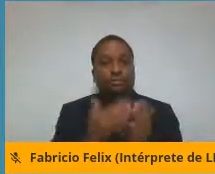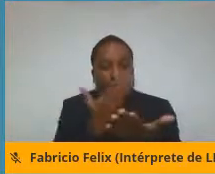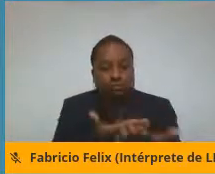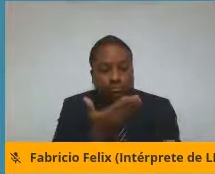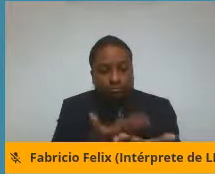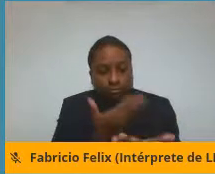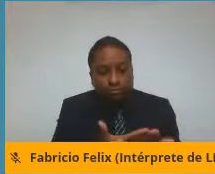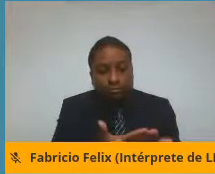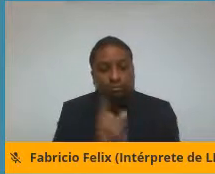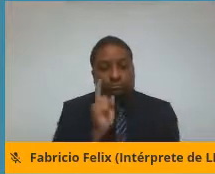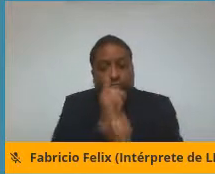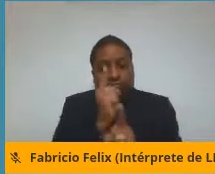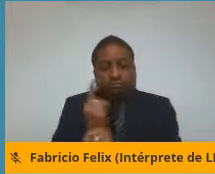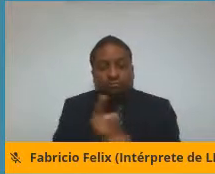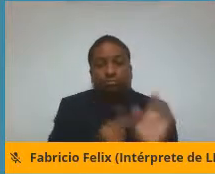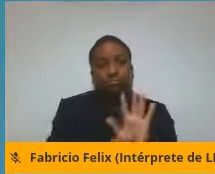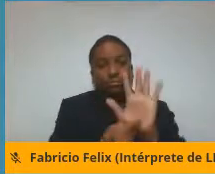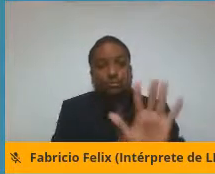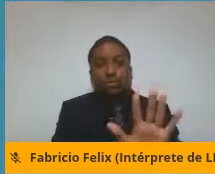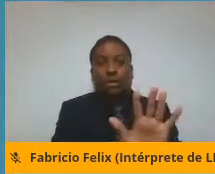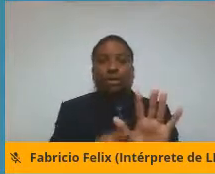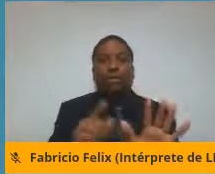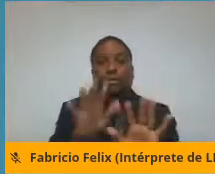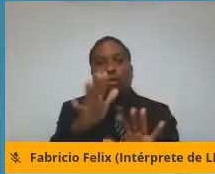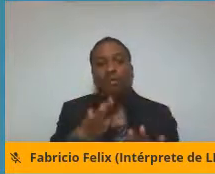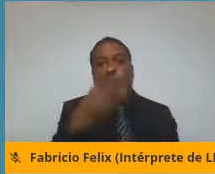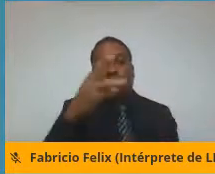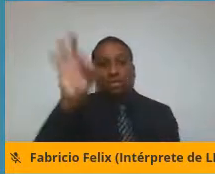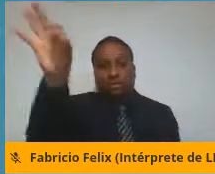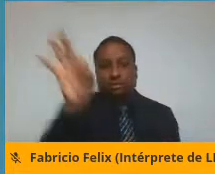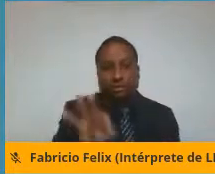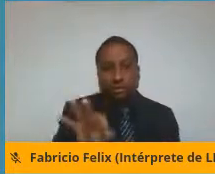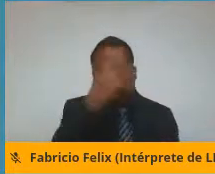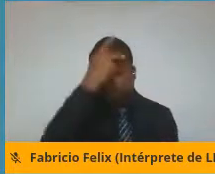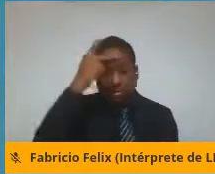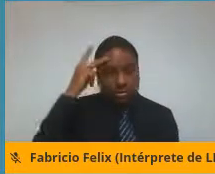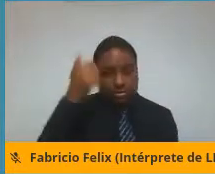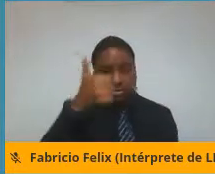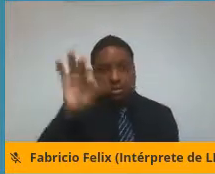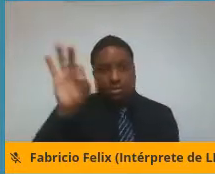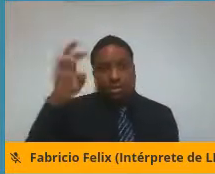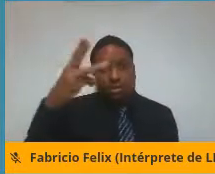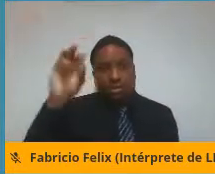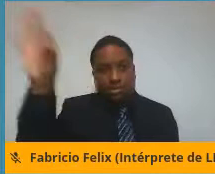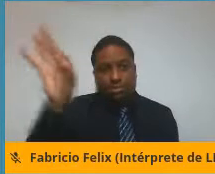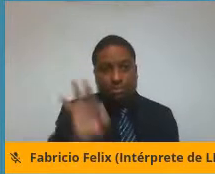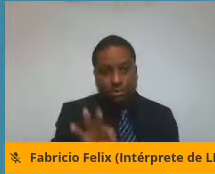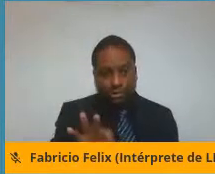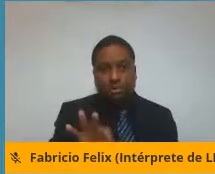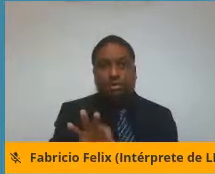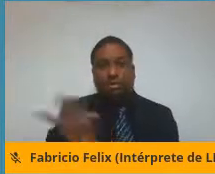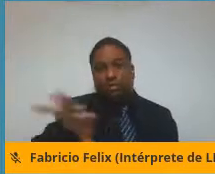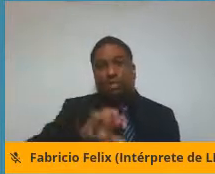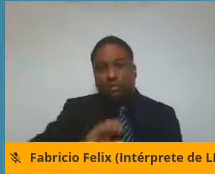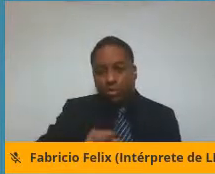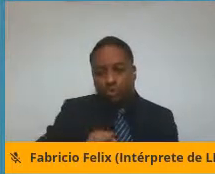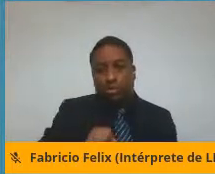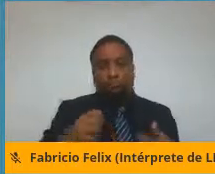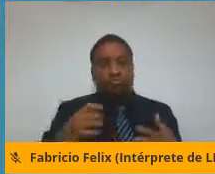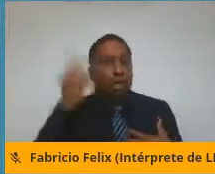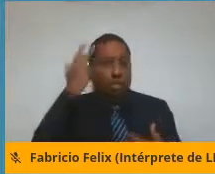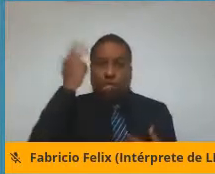aproximadamente 30% das pessoas, quer dizer, de cada 10 pessoas que se contaminam, não apresentam sintomas,